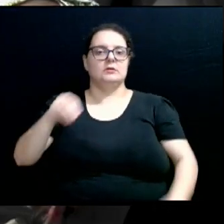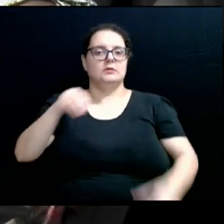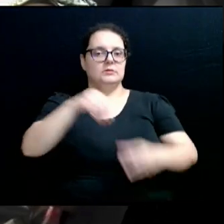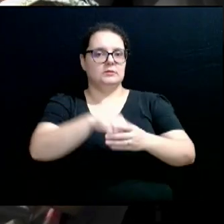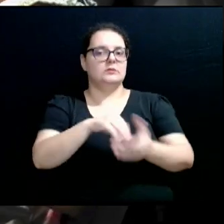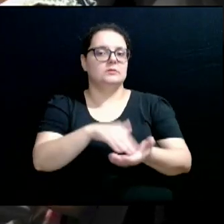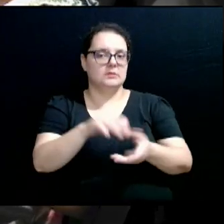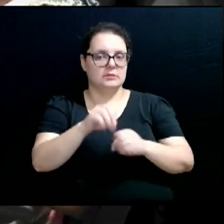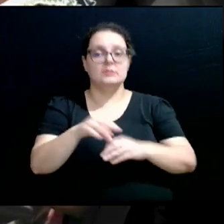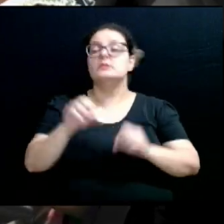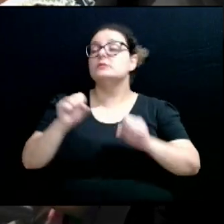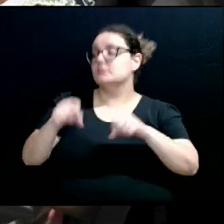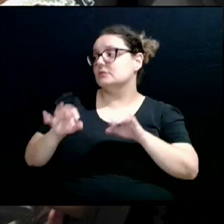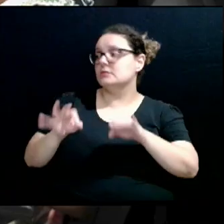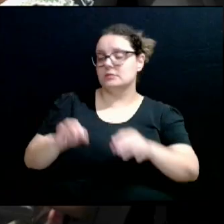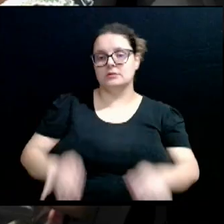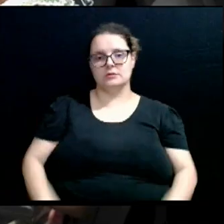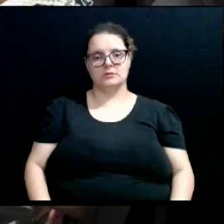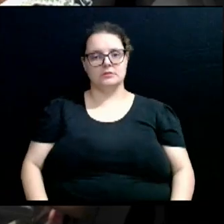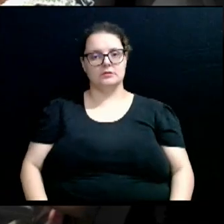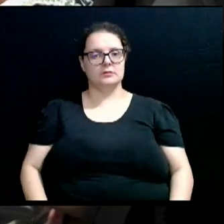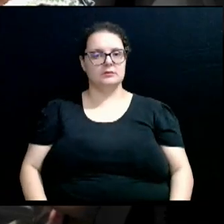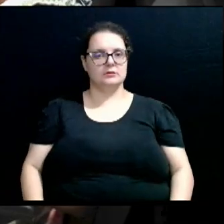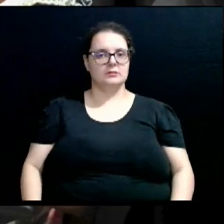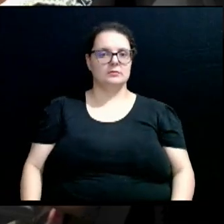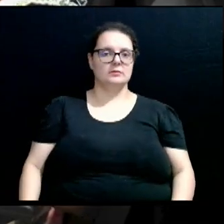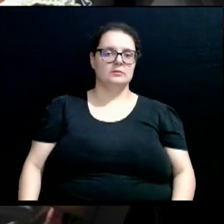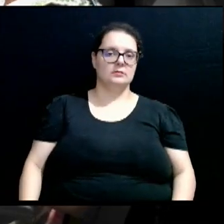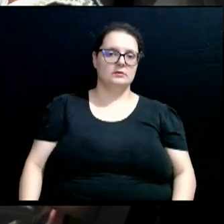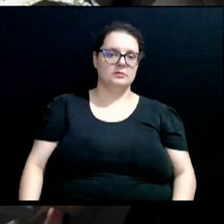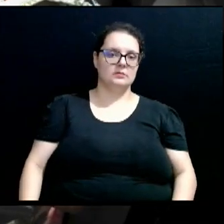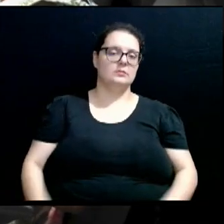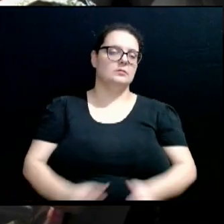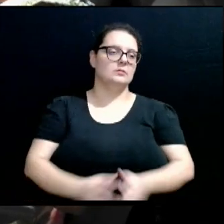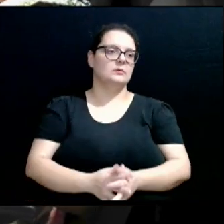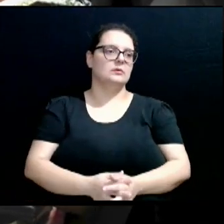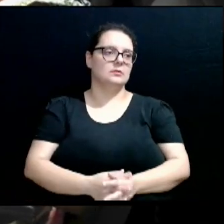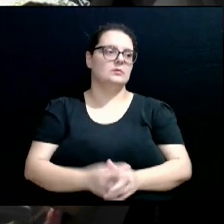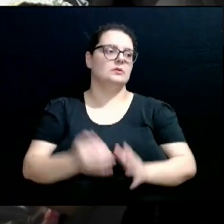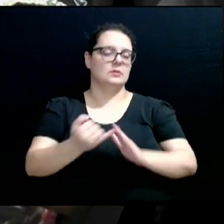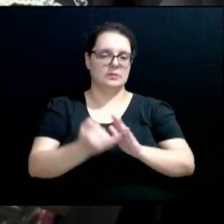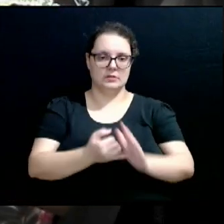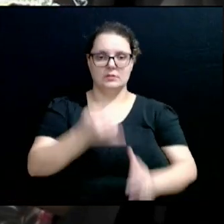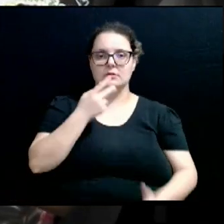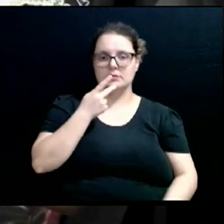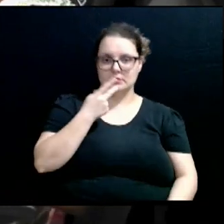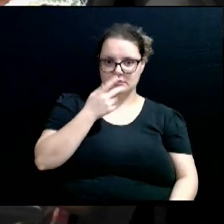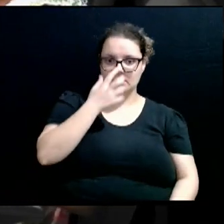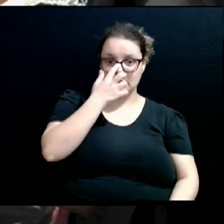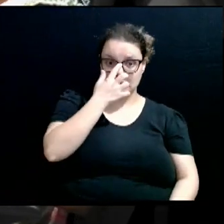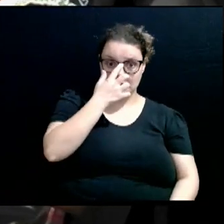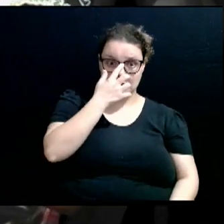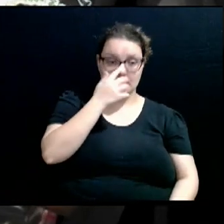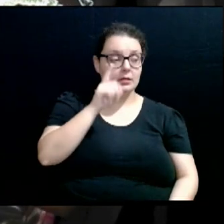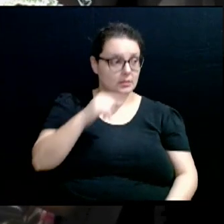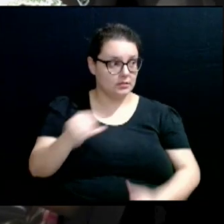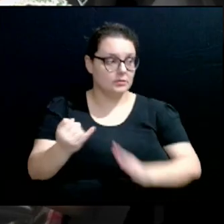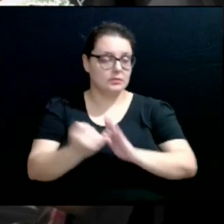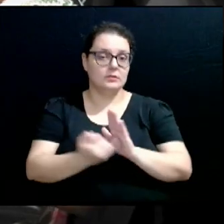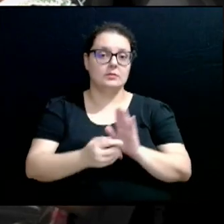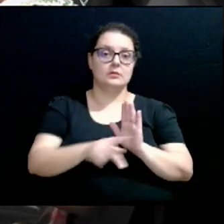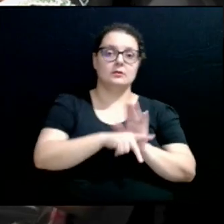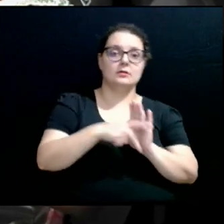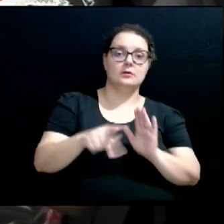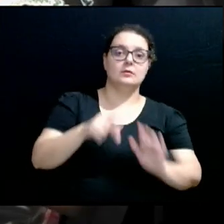exatamente. E essas instituições que a Valéria cita, né, são instituições que pertencem, como a CFS,